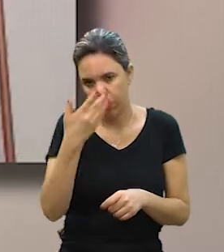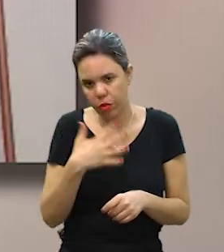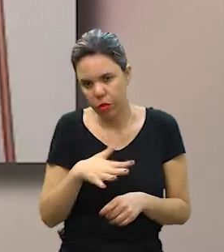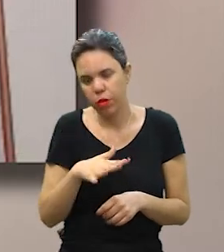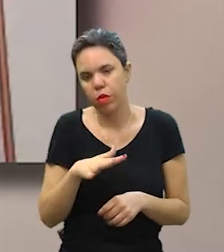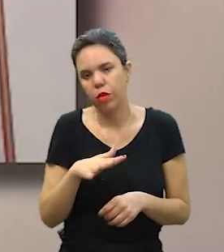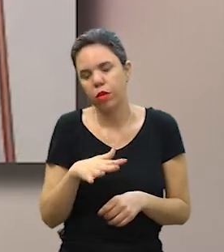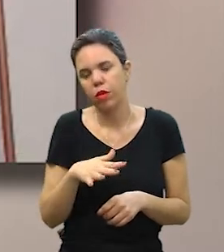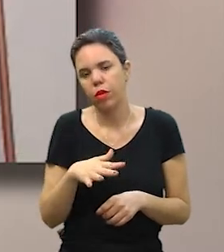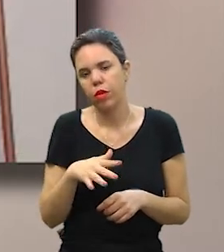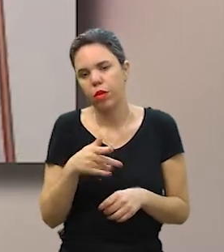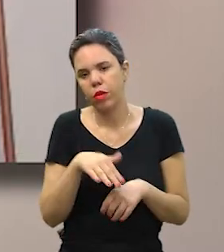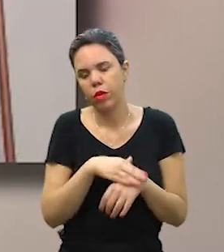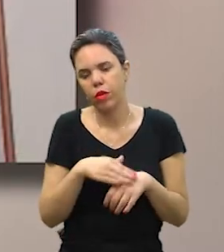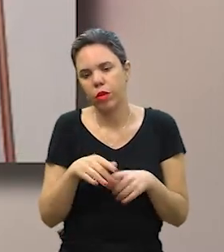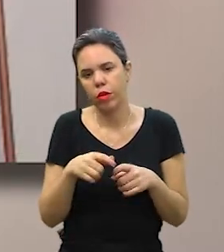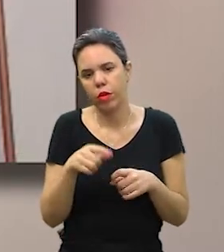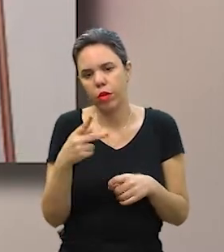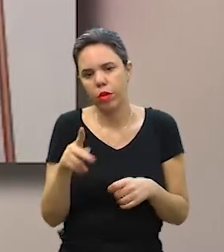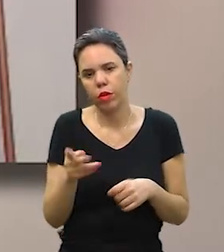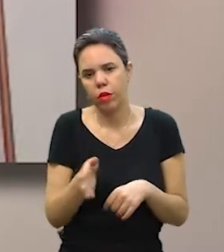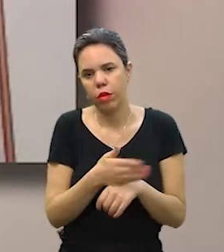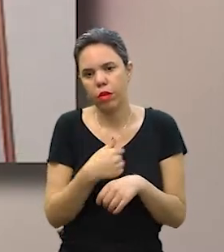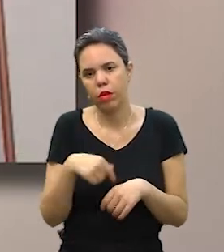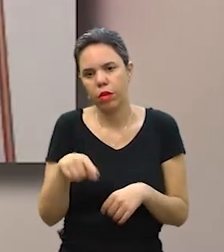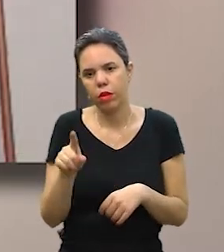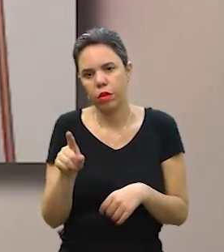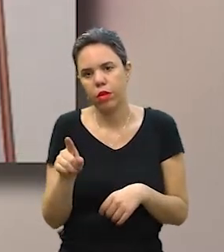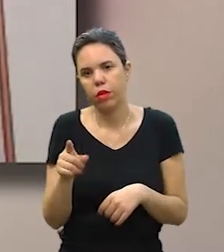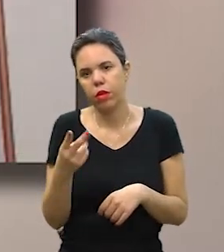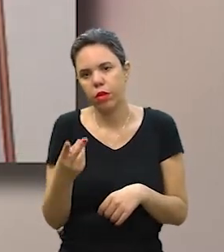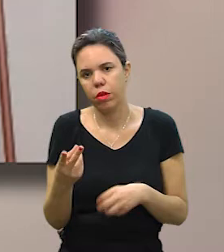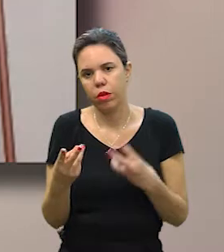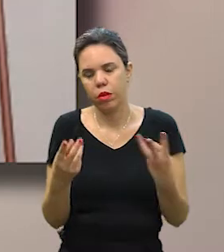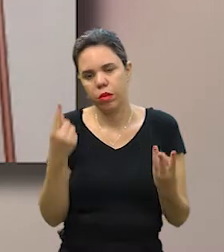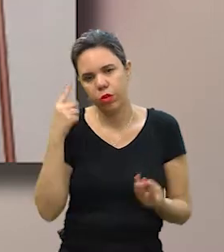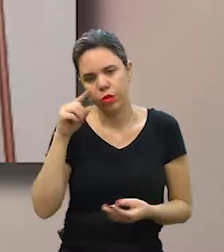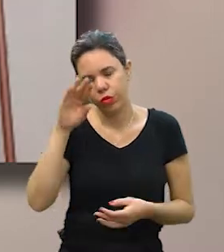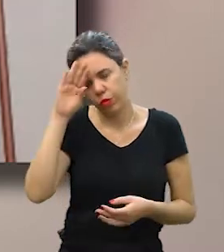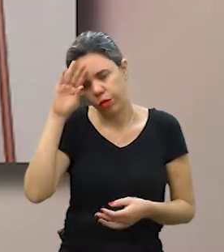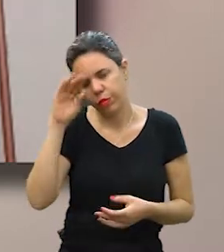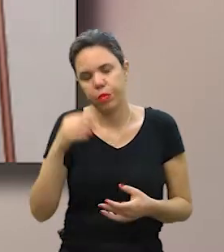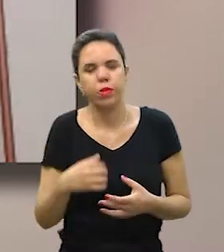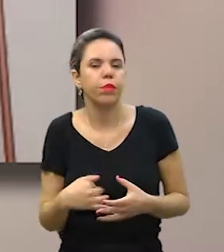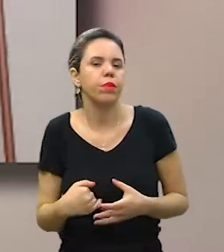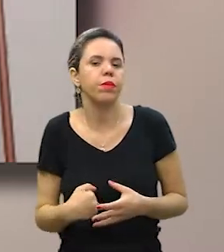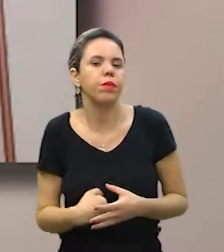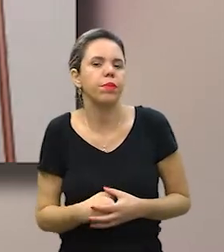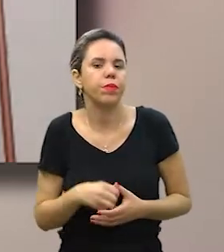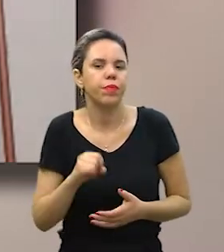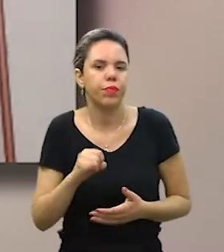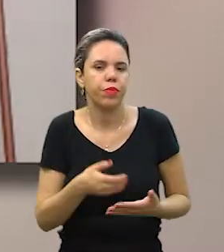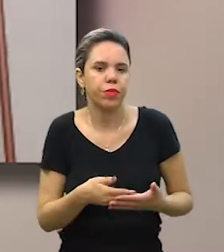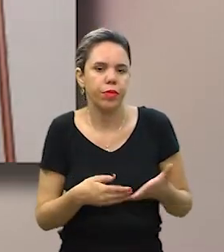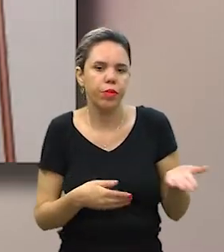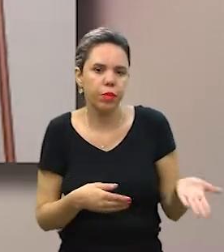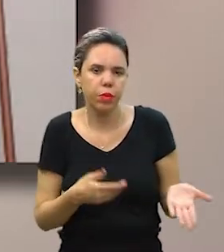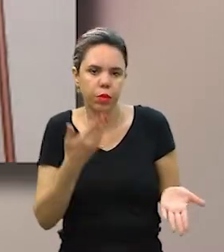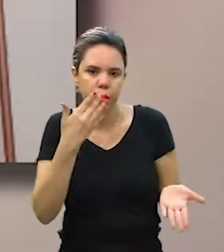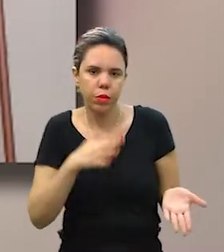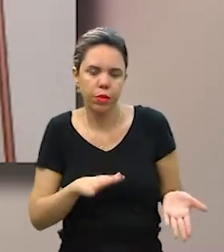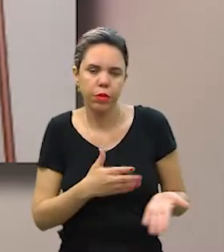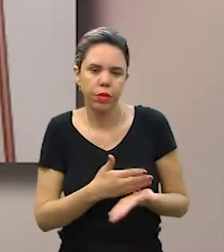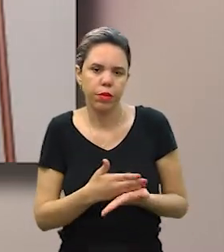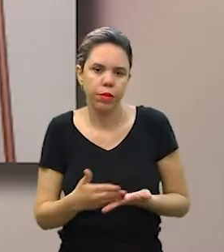infantil, ou mesmo falar com o seu pediatra antes desses 2 a 3 dias de febre de observação? Se esse bebê, se essa